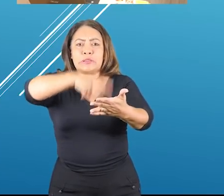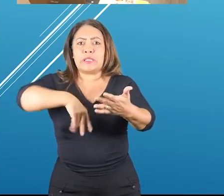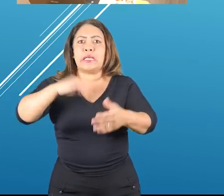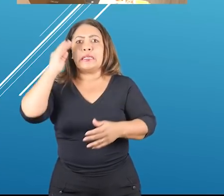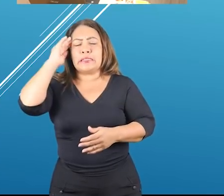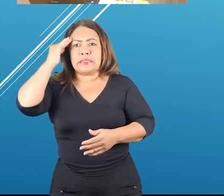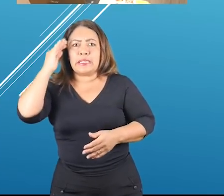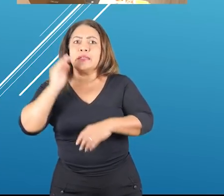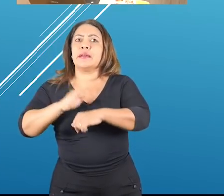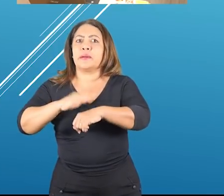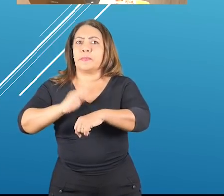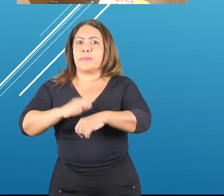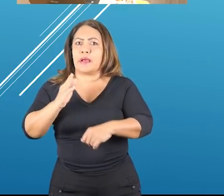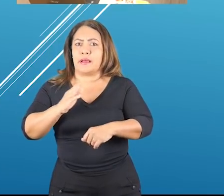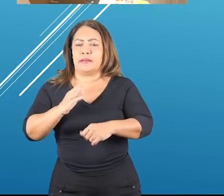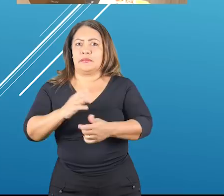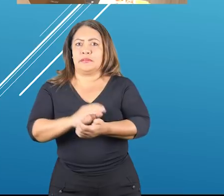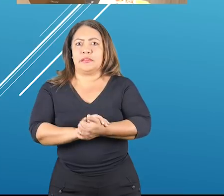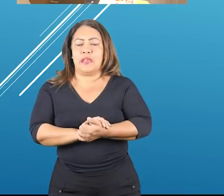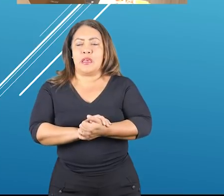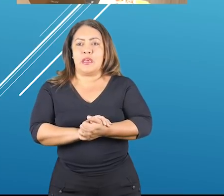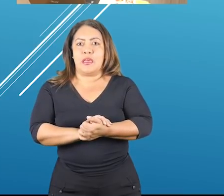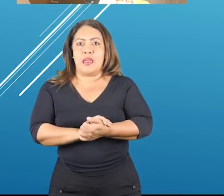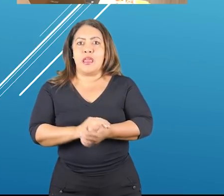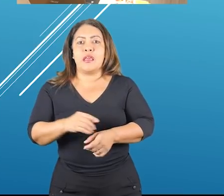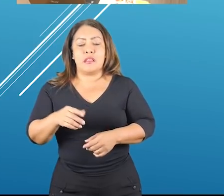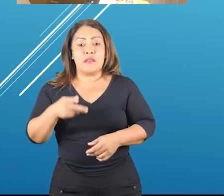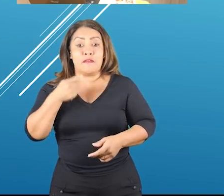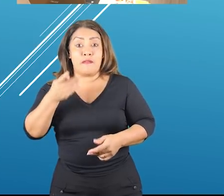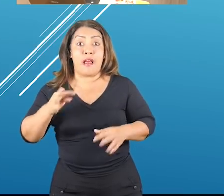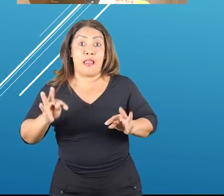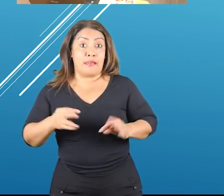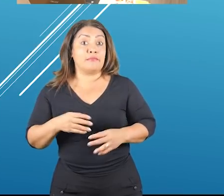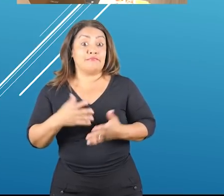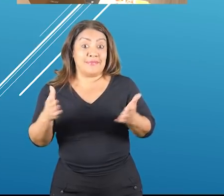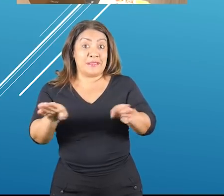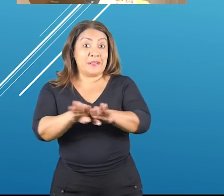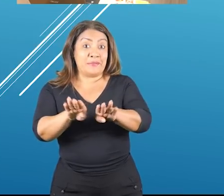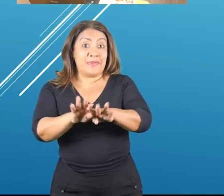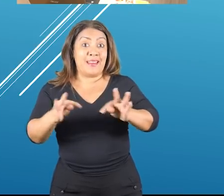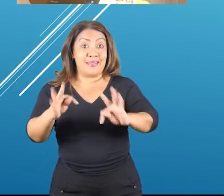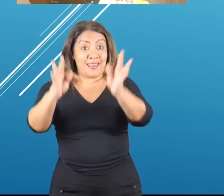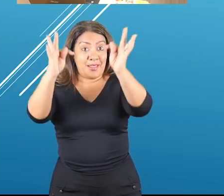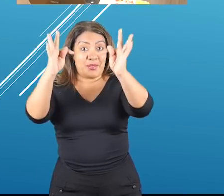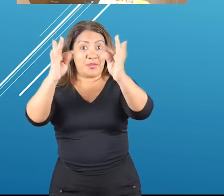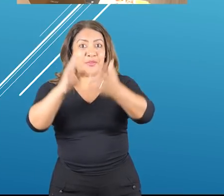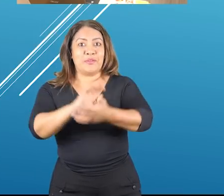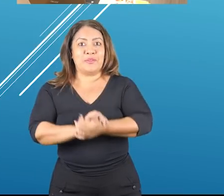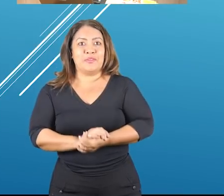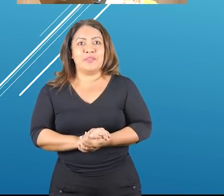mais. E ele principalmente fala dessa questão da tecnologia também, como veremos a seguir.